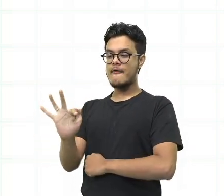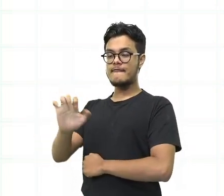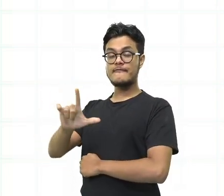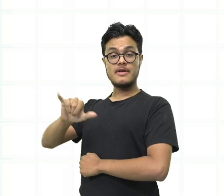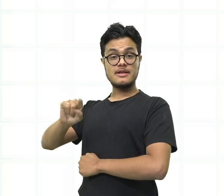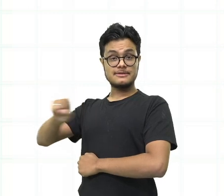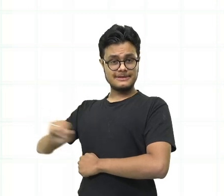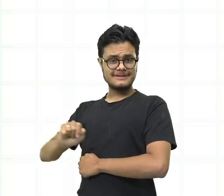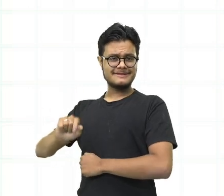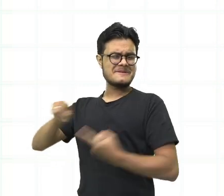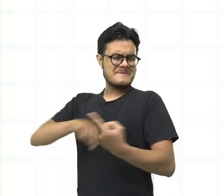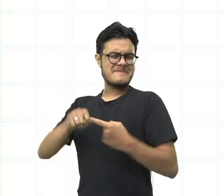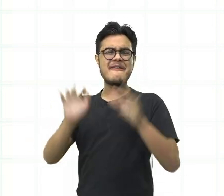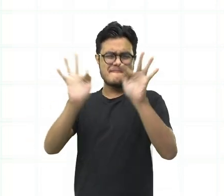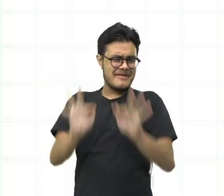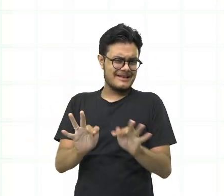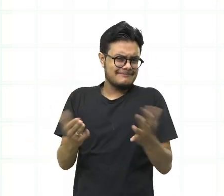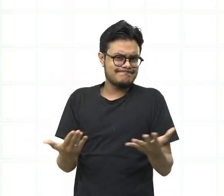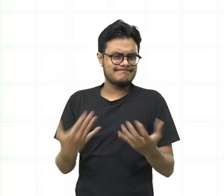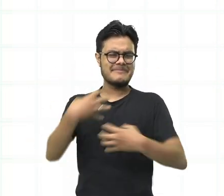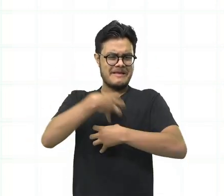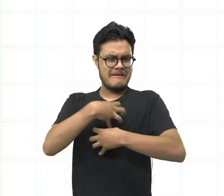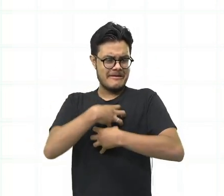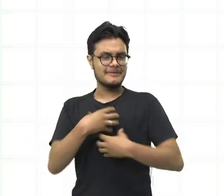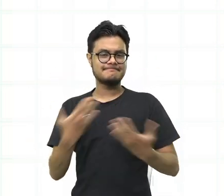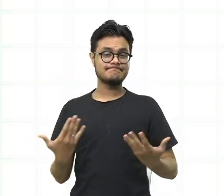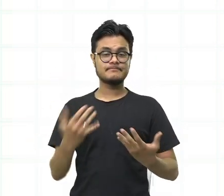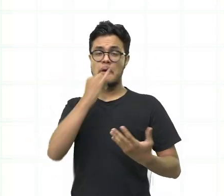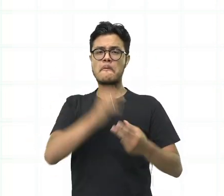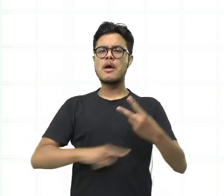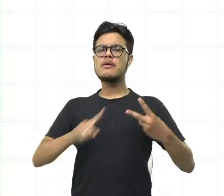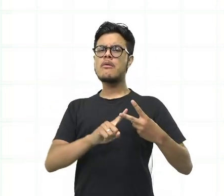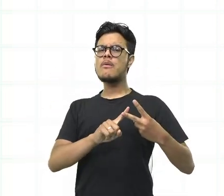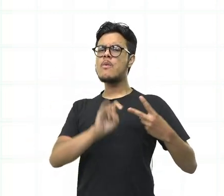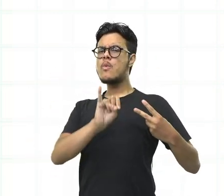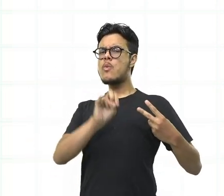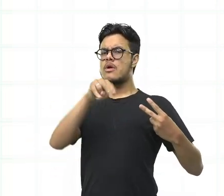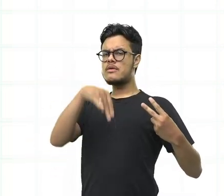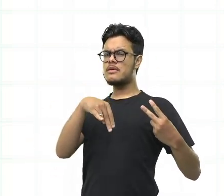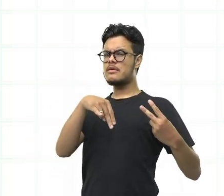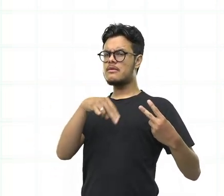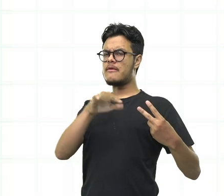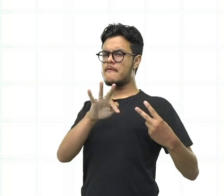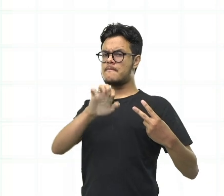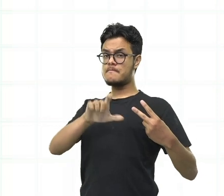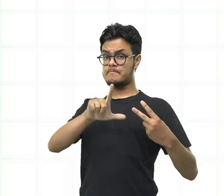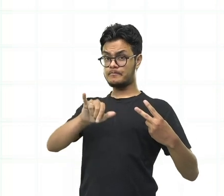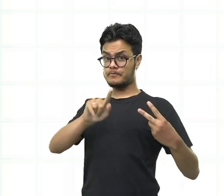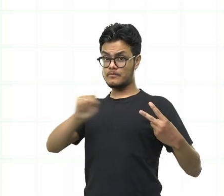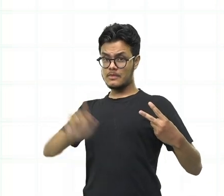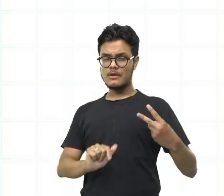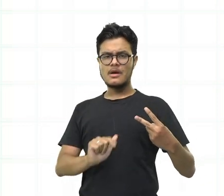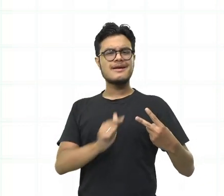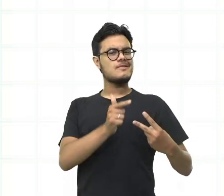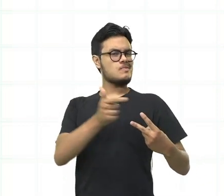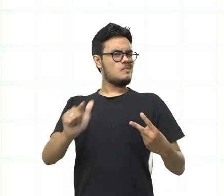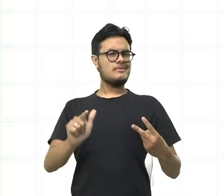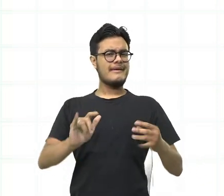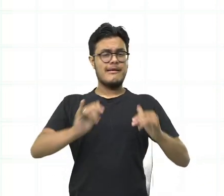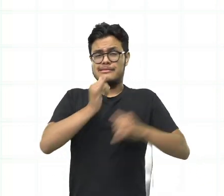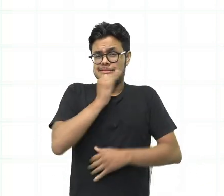tem felicidade interior. O infeliz, ele tá ali dizendo que o quê? Que não